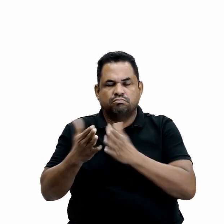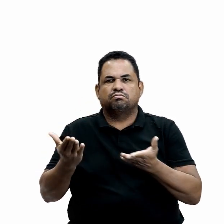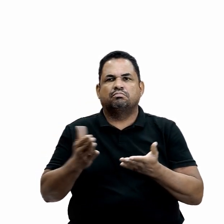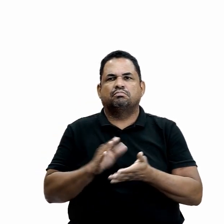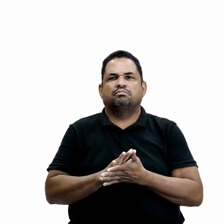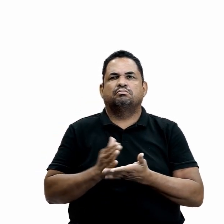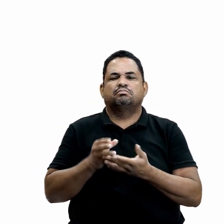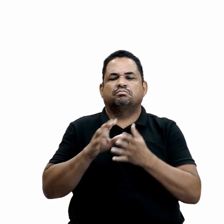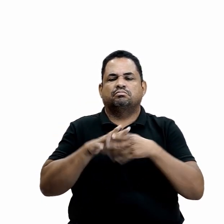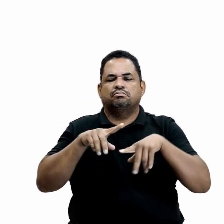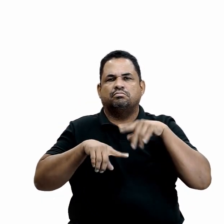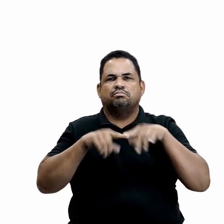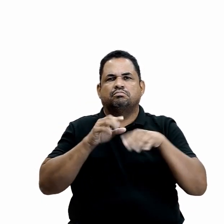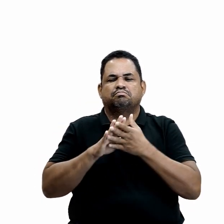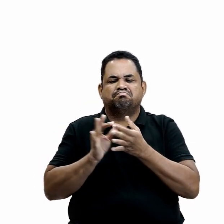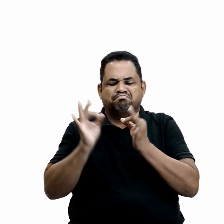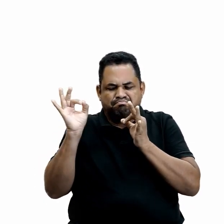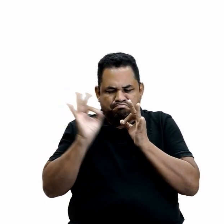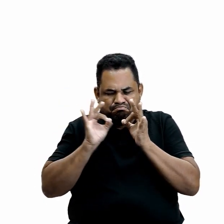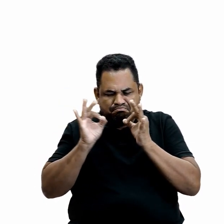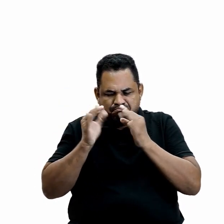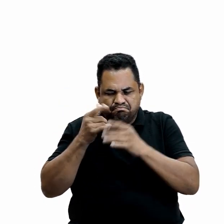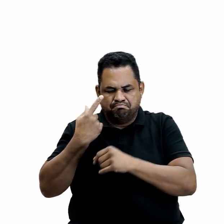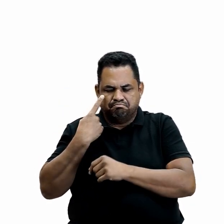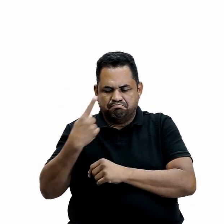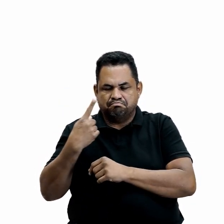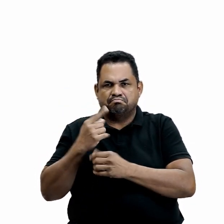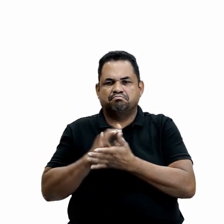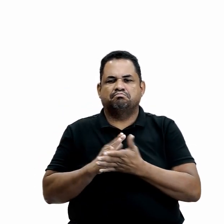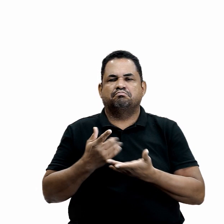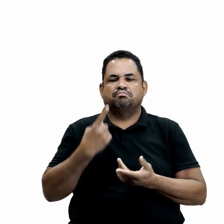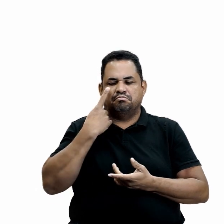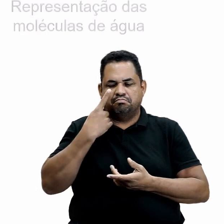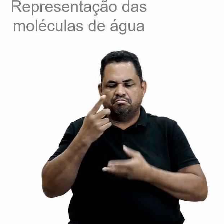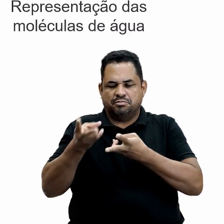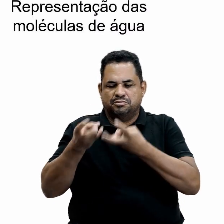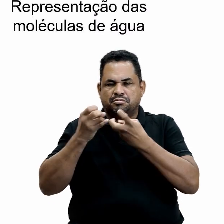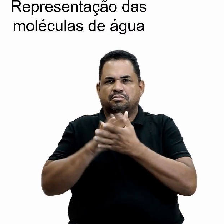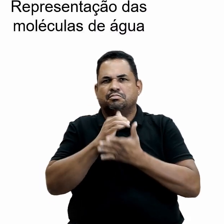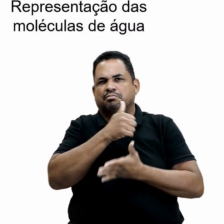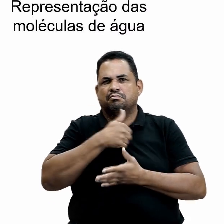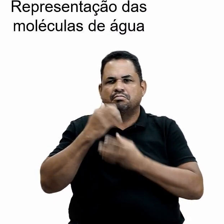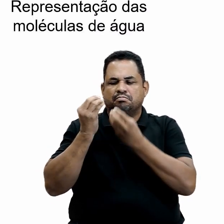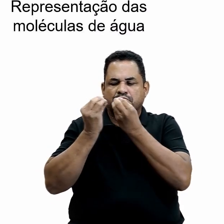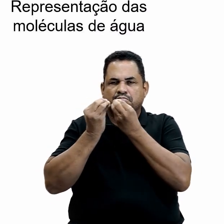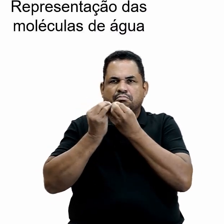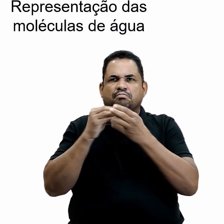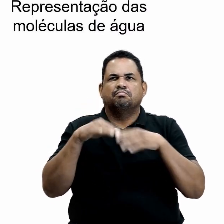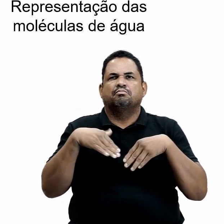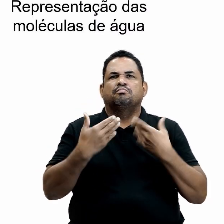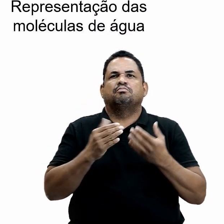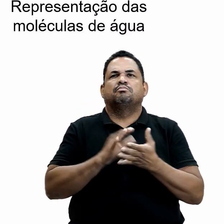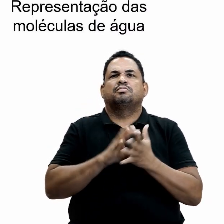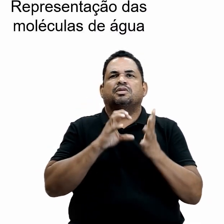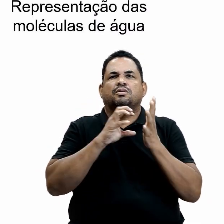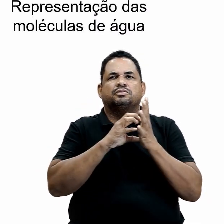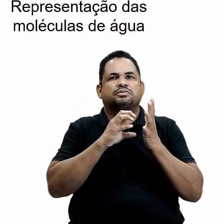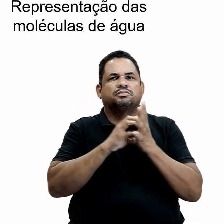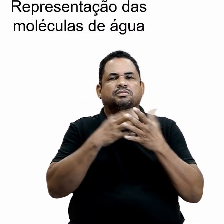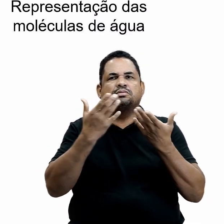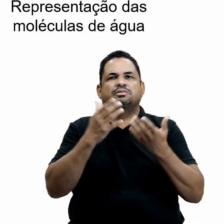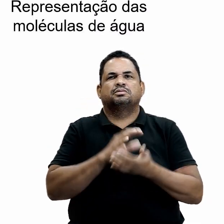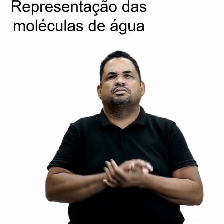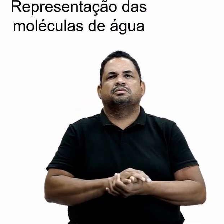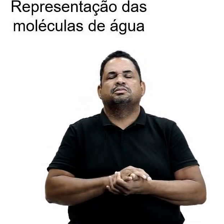um instrumento de alta precisão do ponto de vista óptico, né? Para você ver. E com relação ao símbolo, eu